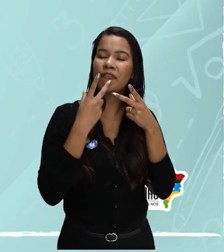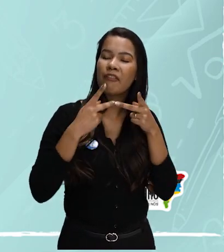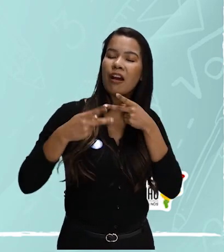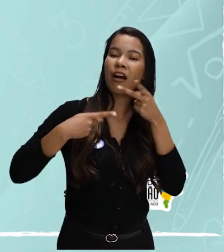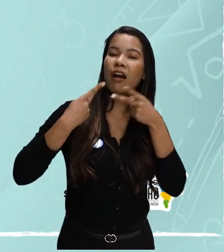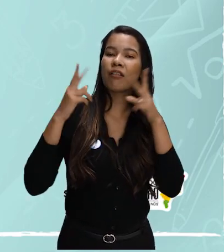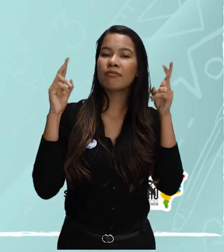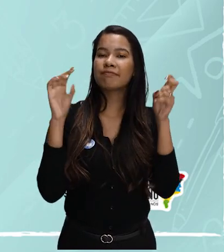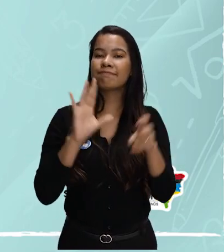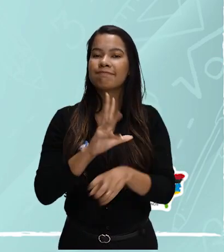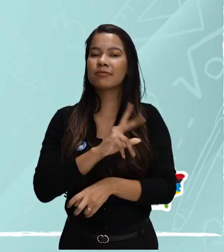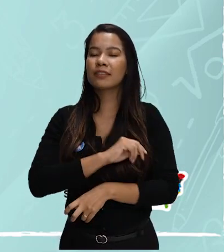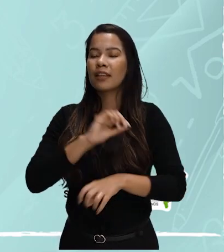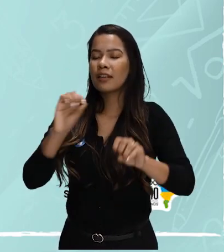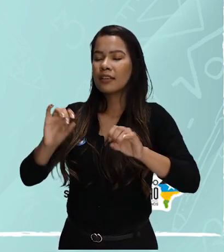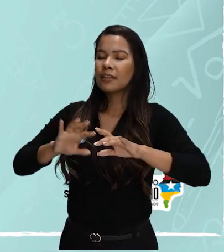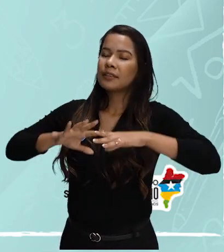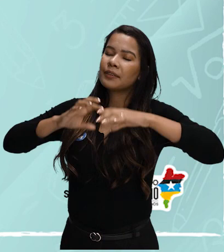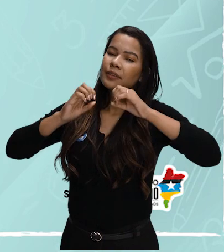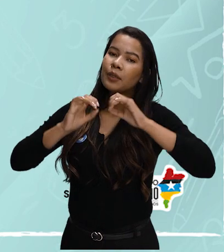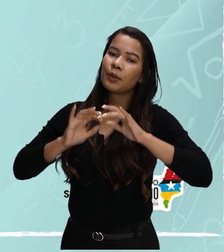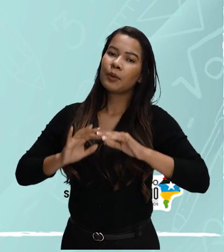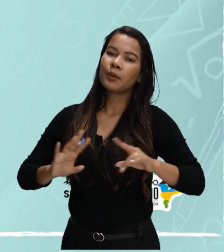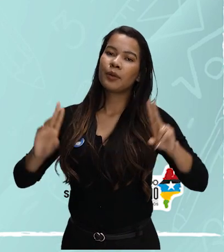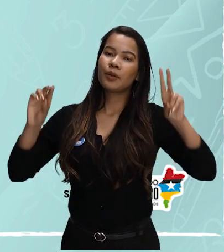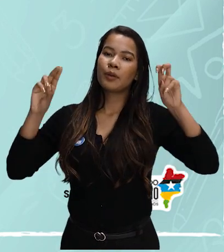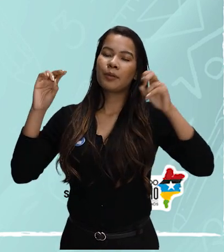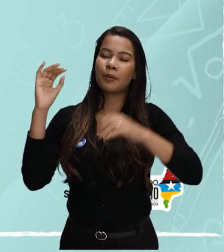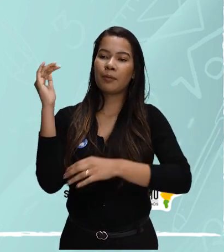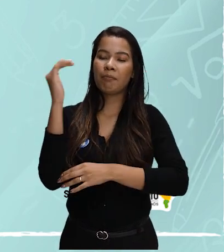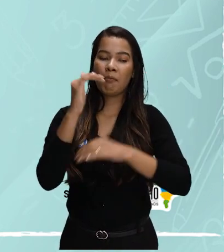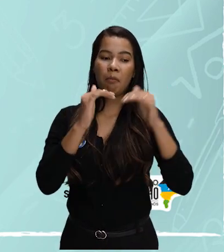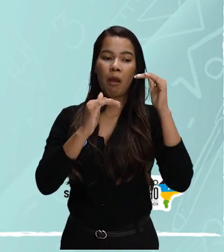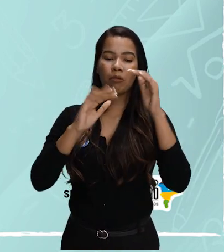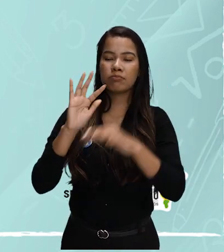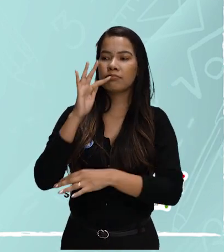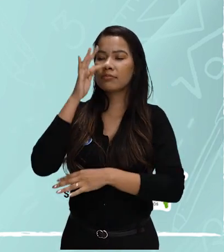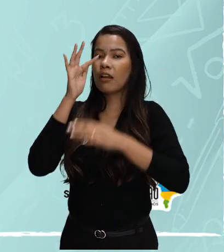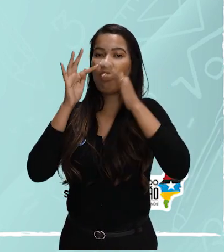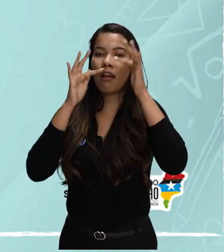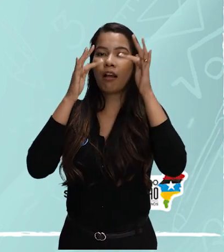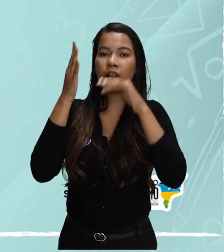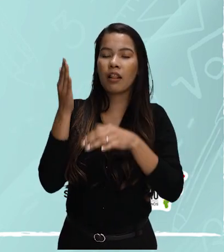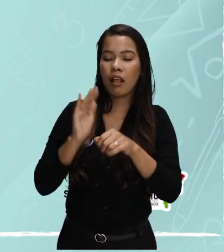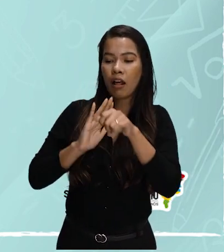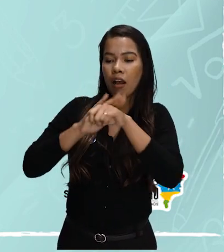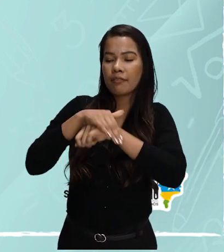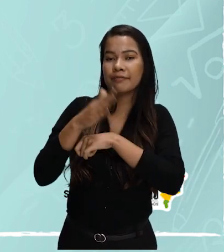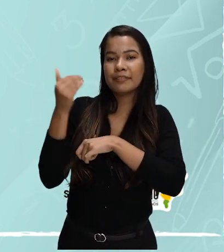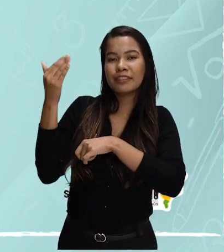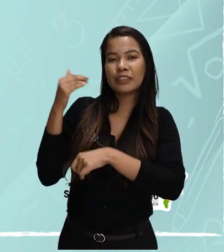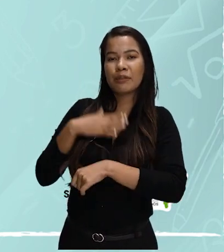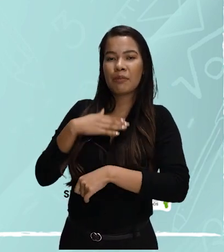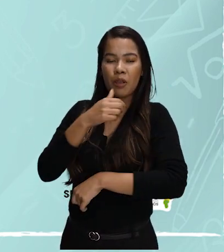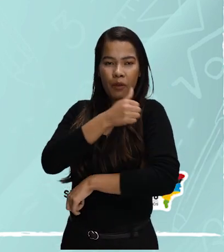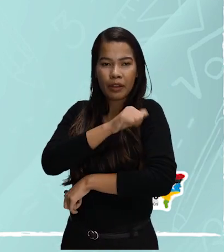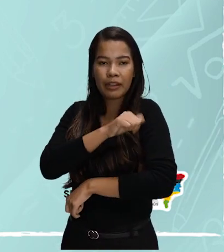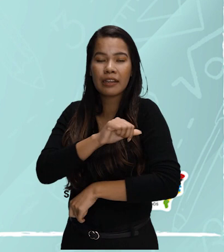A suspirar sob os balcões em flor, na noite antiga do meu Rio. Aí ele fala do Rio de Janeiro, a